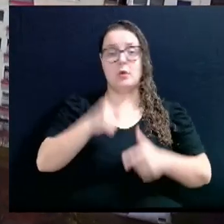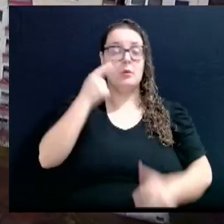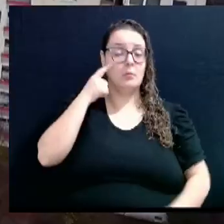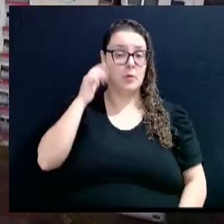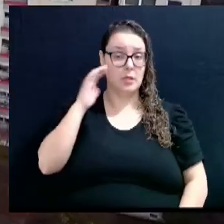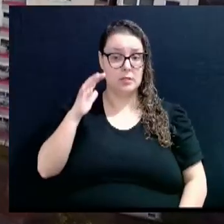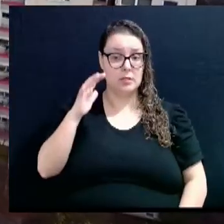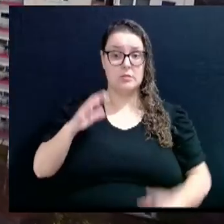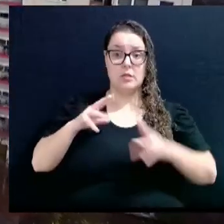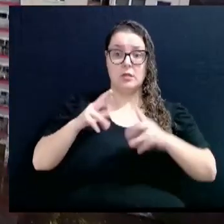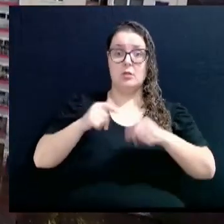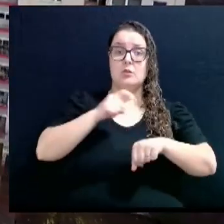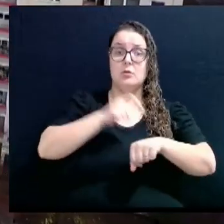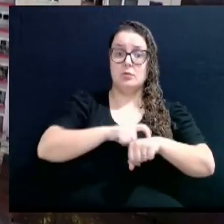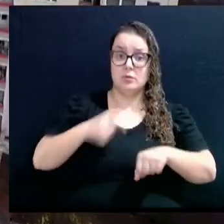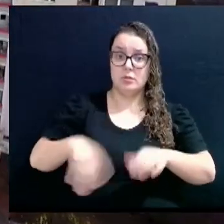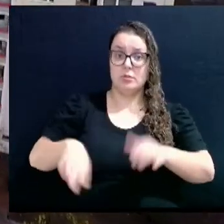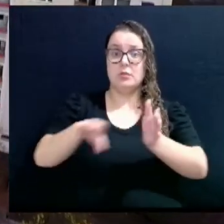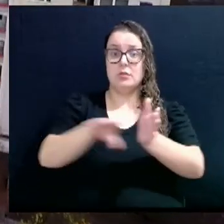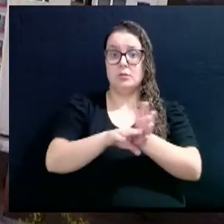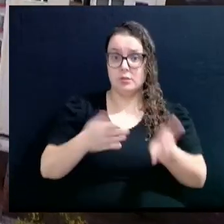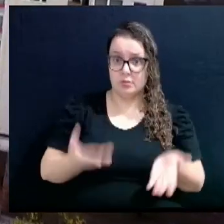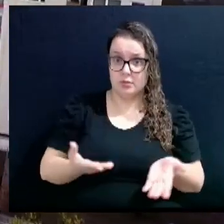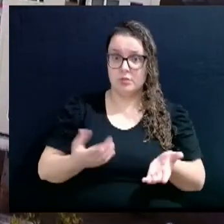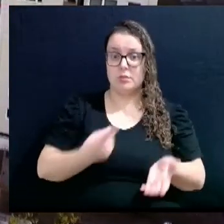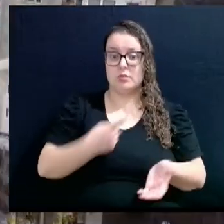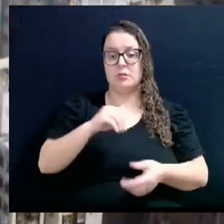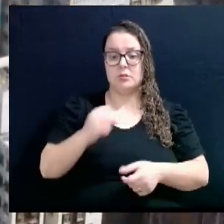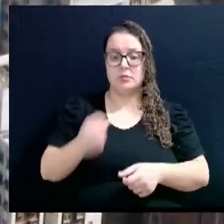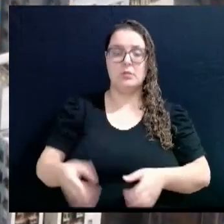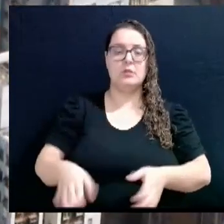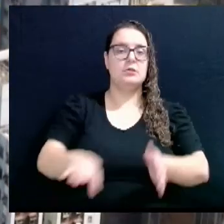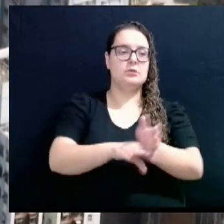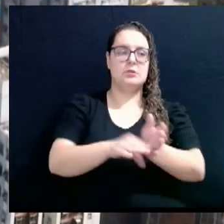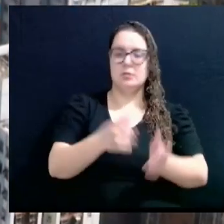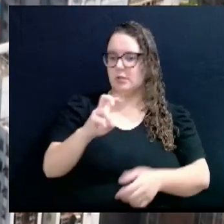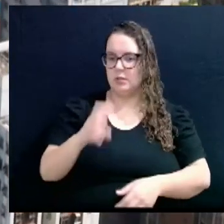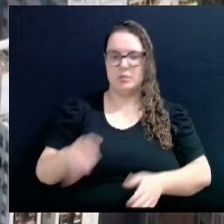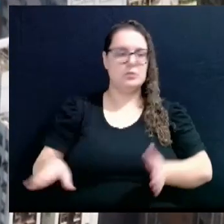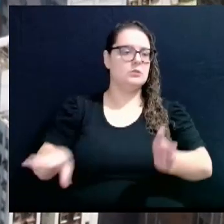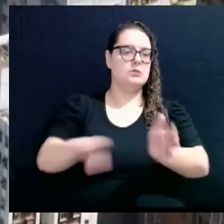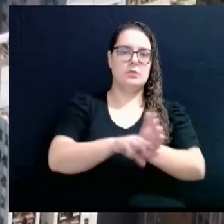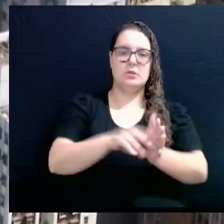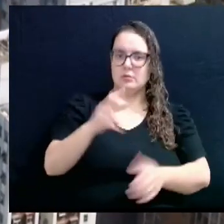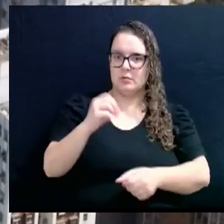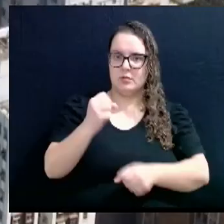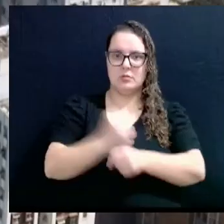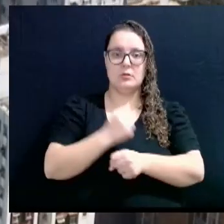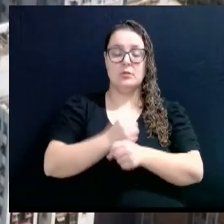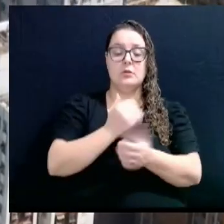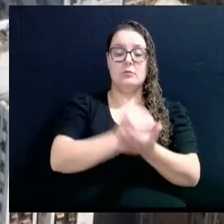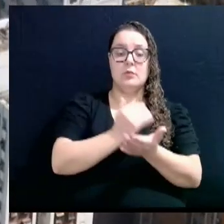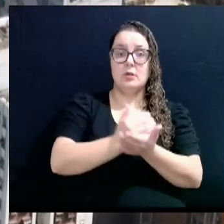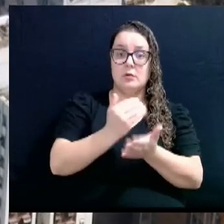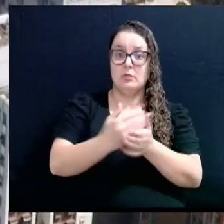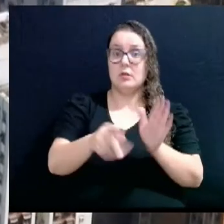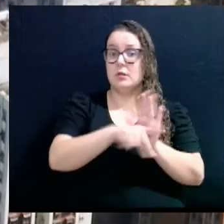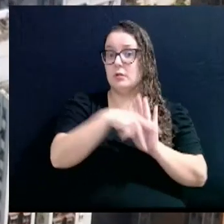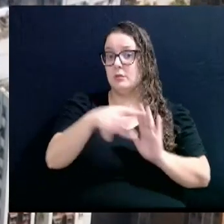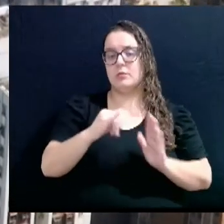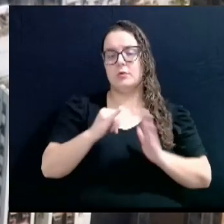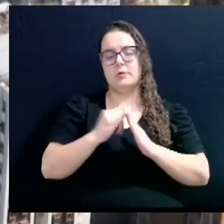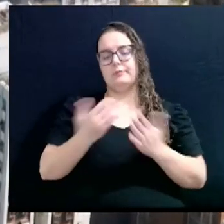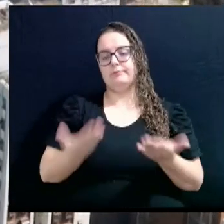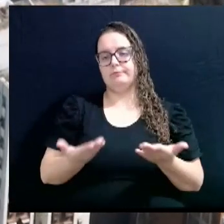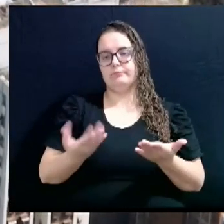ele chega, né? Chega a 10 anos, chega a 15, chega a 20. Se você financiou, esse imóvel é seu. E se você morou de